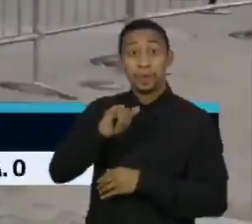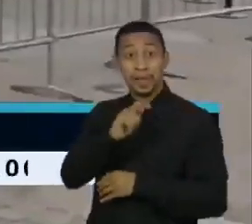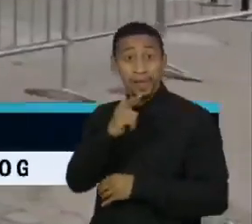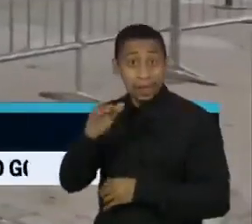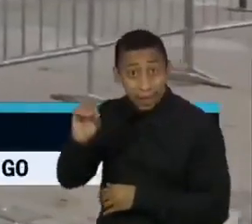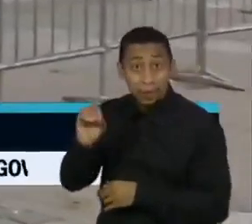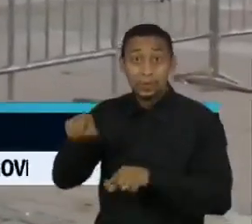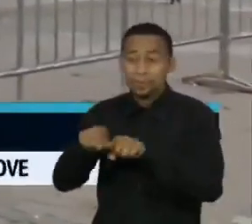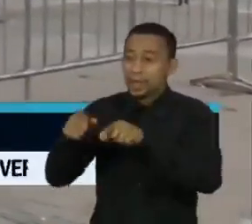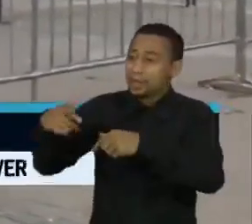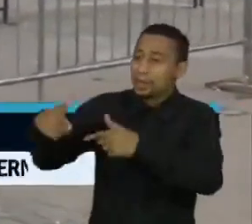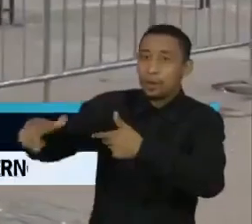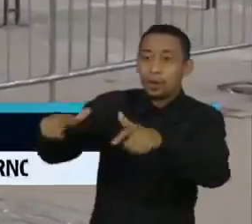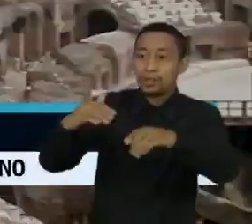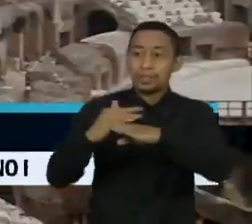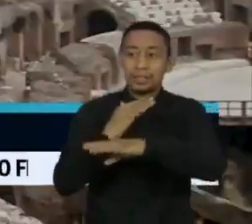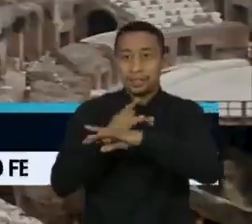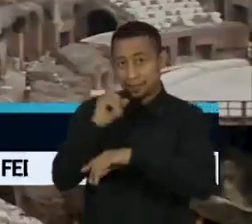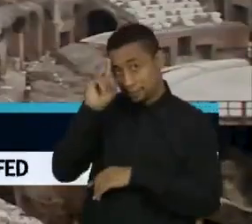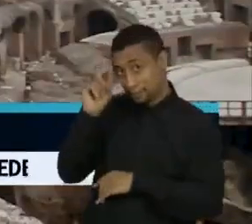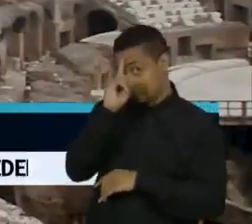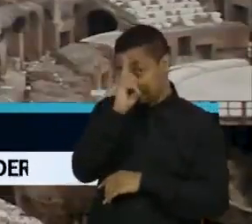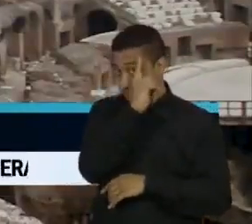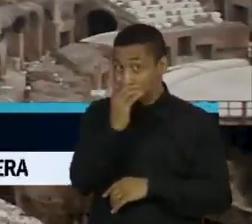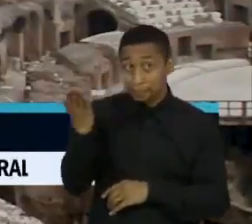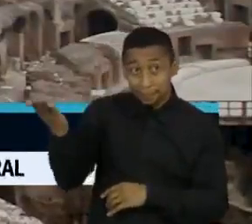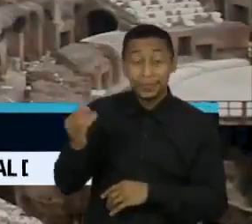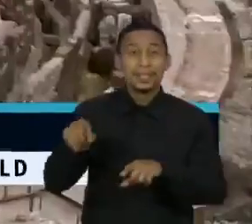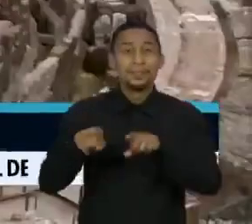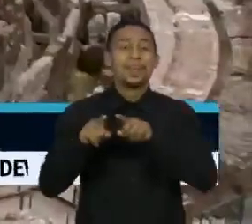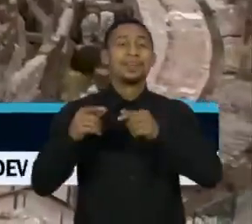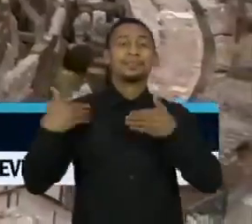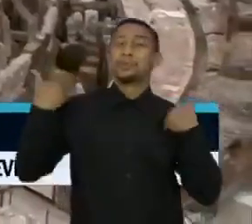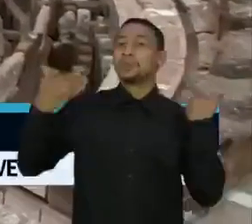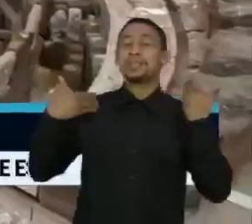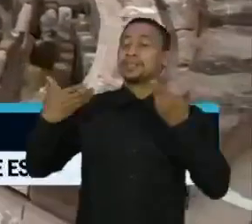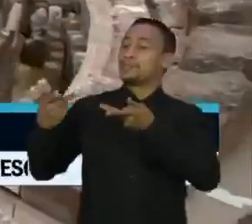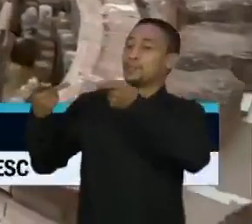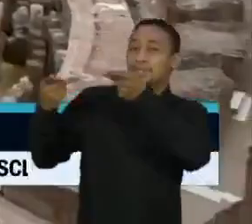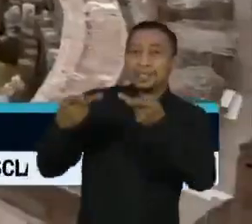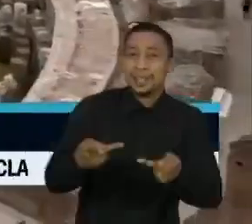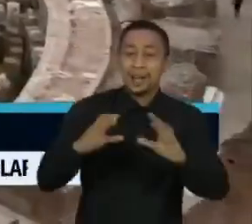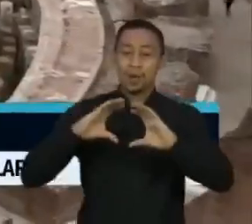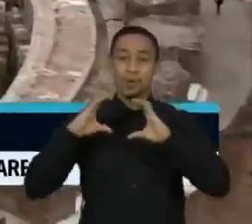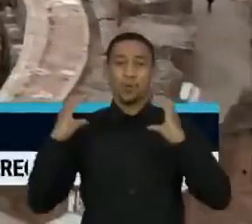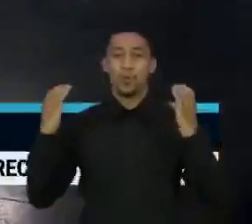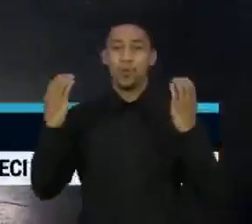cidades. E depois de 40 dias, os turistas voltaram a visitar monumentos como o Coliseu de Roma.